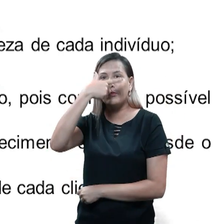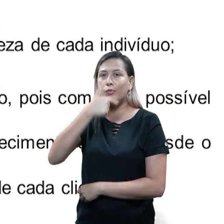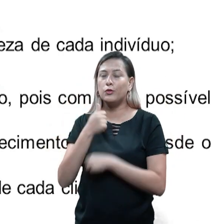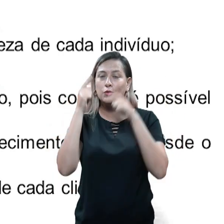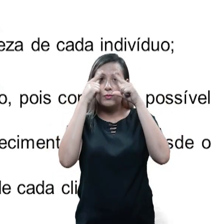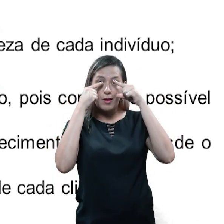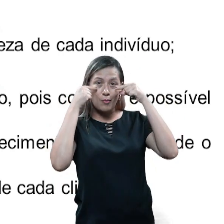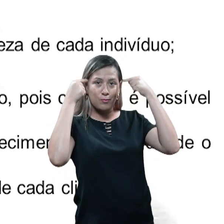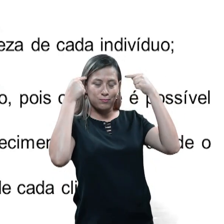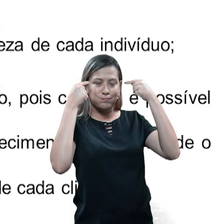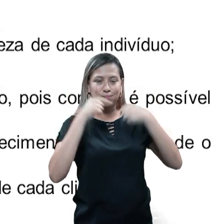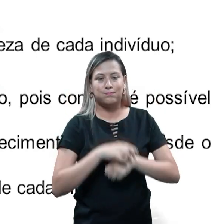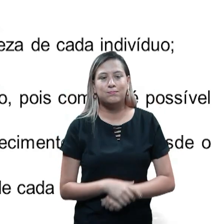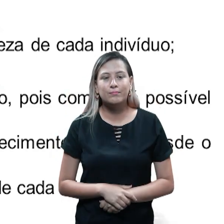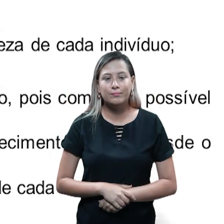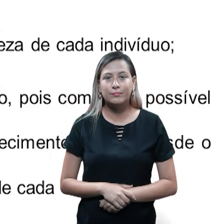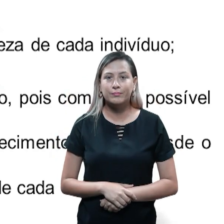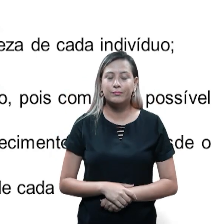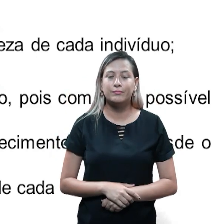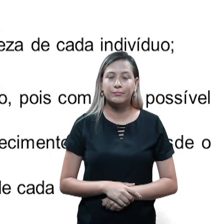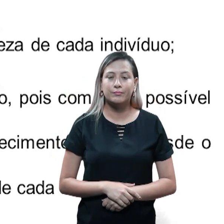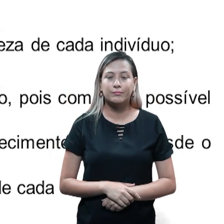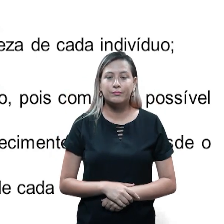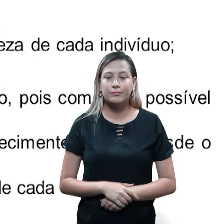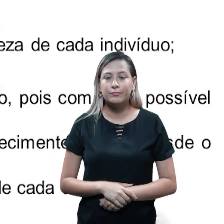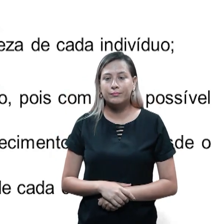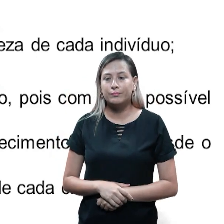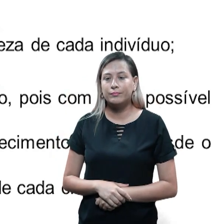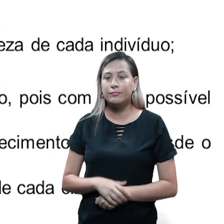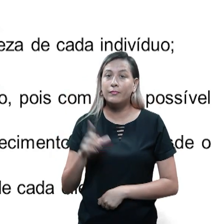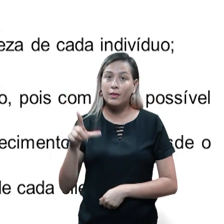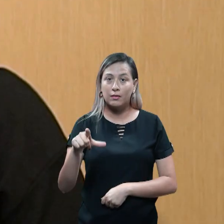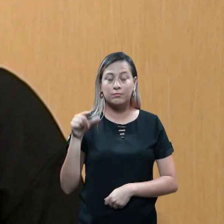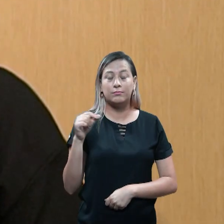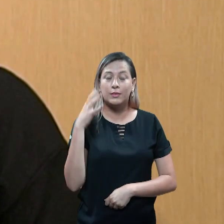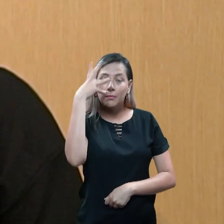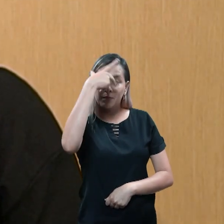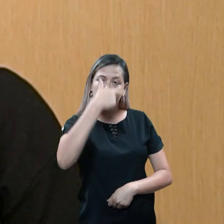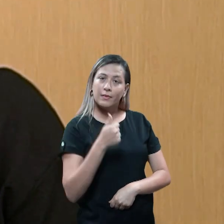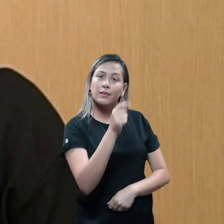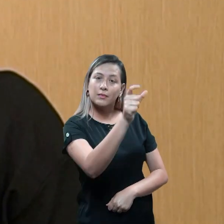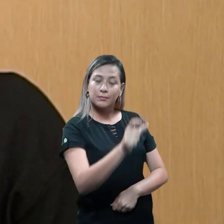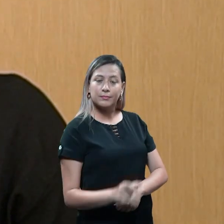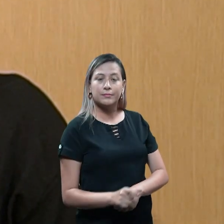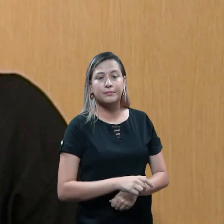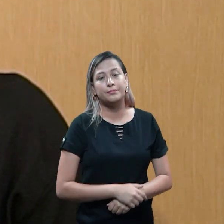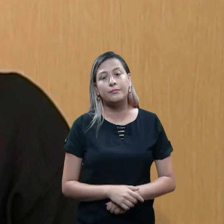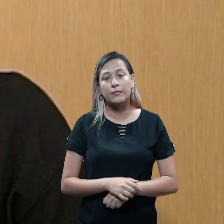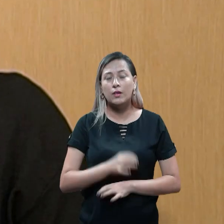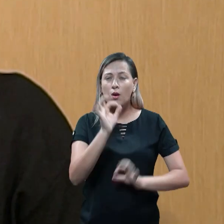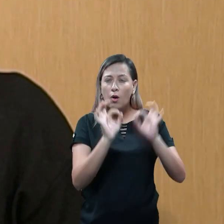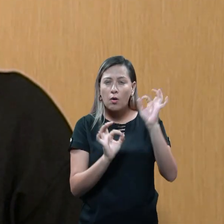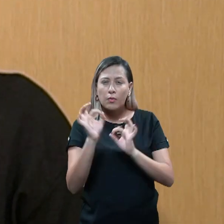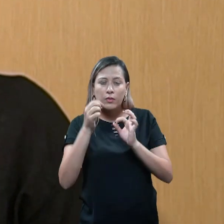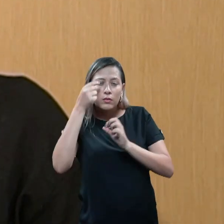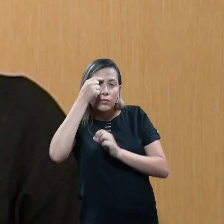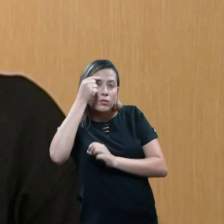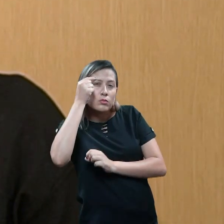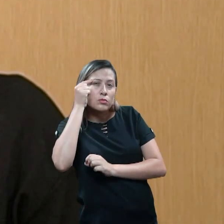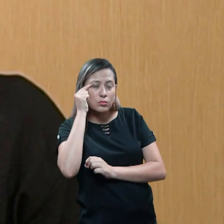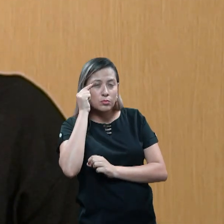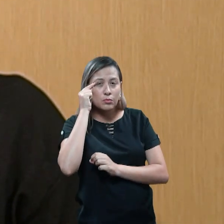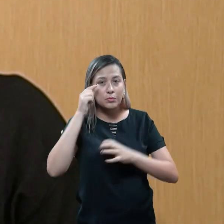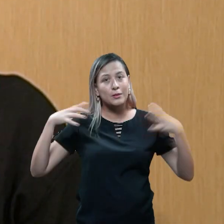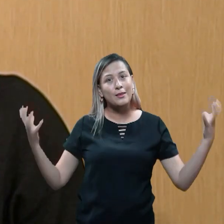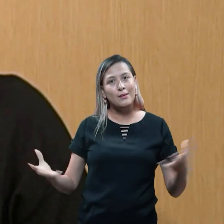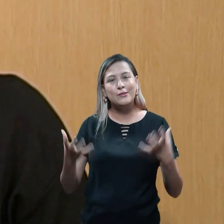olhar, a face, destacando a beleza de cada indivíduo. O design de sobrancelhas realça a beleza